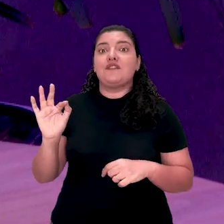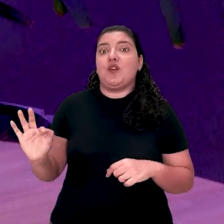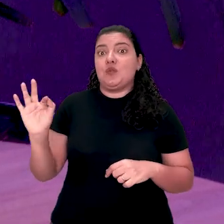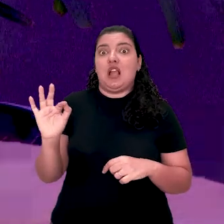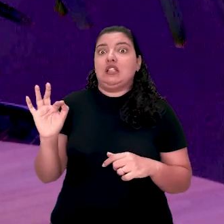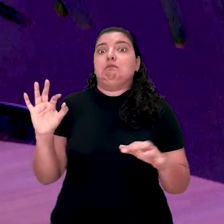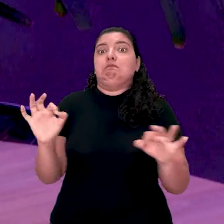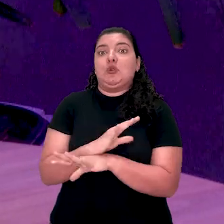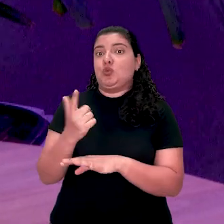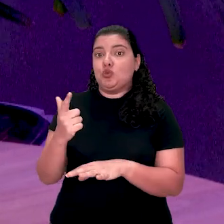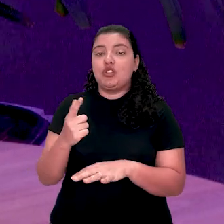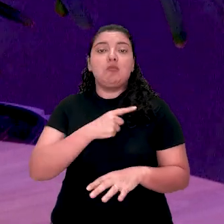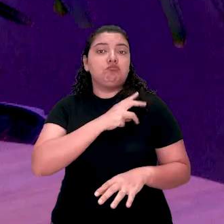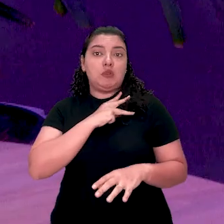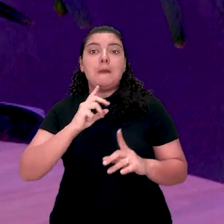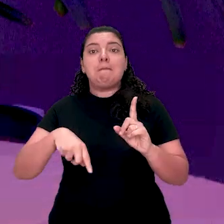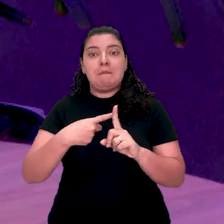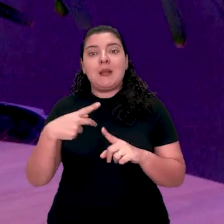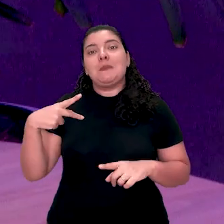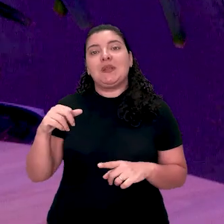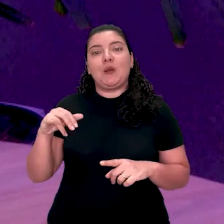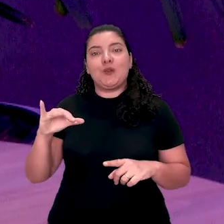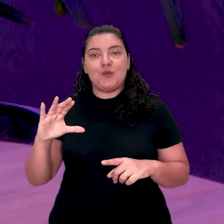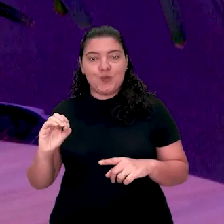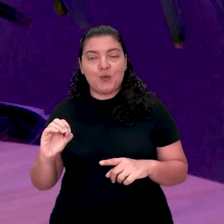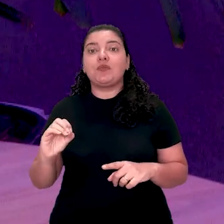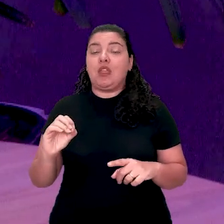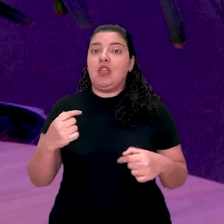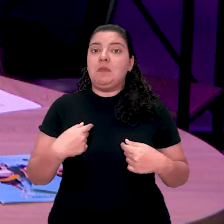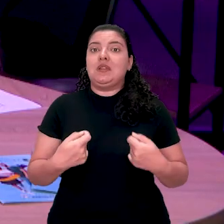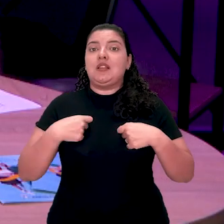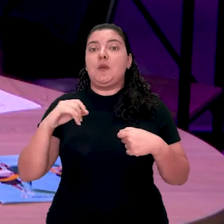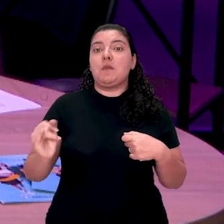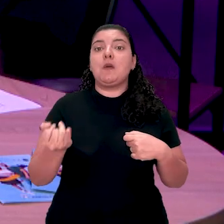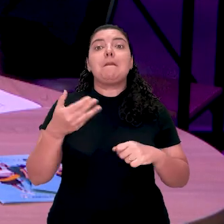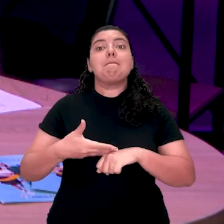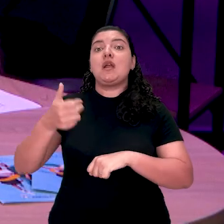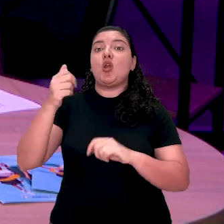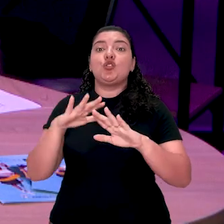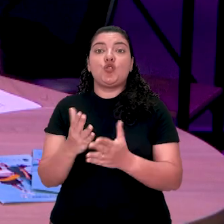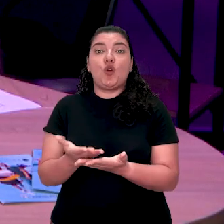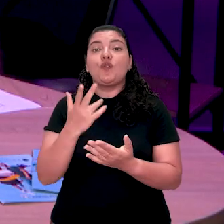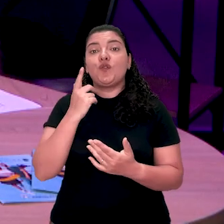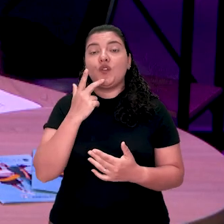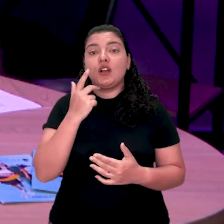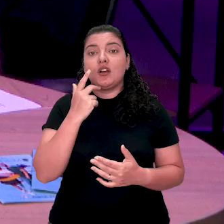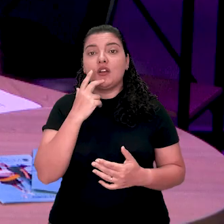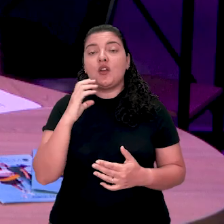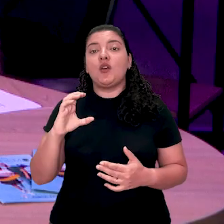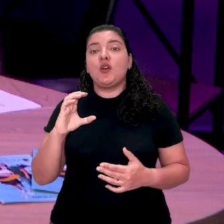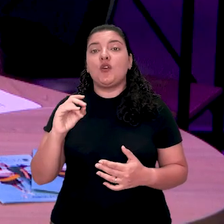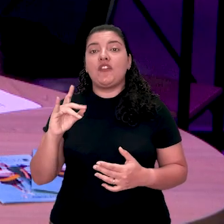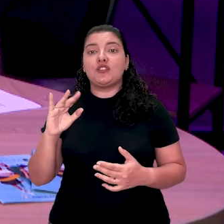história da faculdade, não era exigido. E logo que eu fiz o pedagógico, eu tive a oportunidade de entrar numa das melhores escolas de Fortaleza, Escola